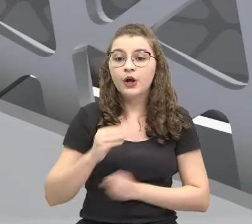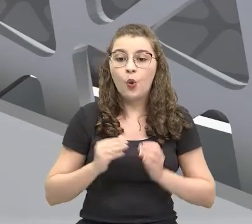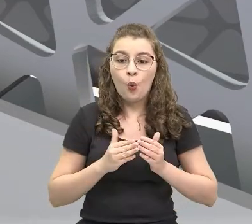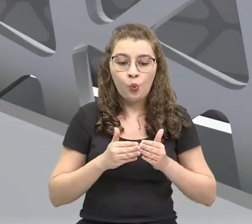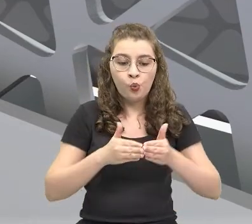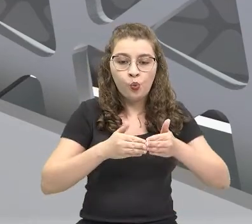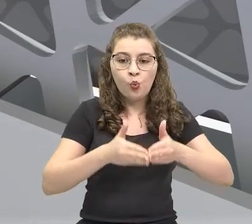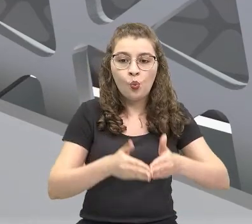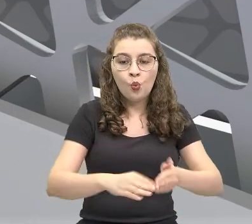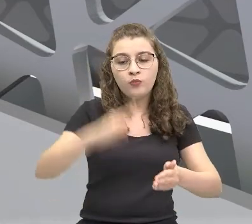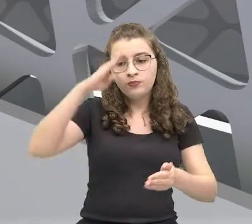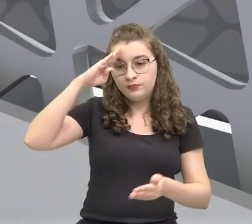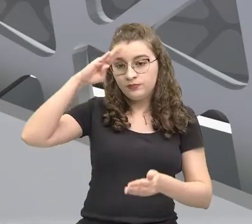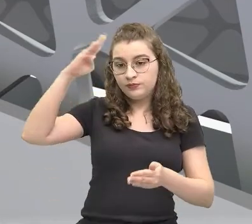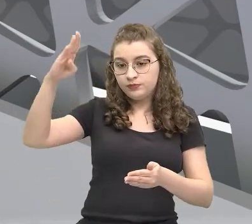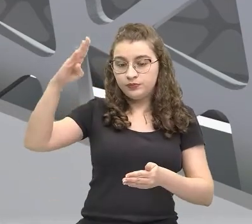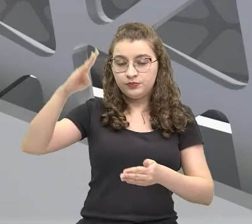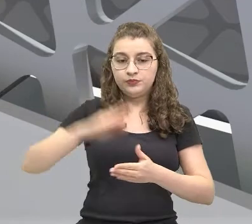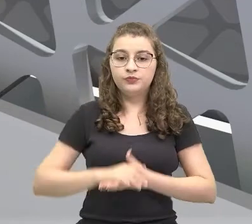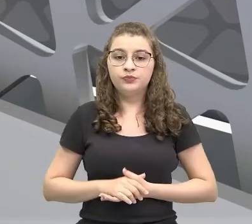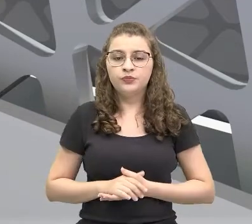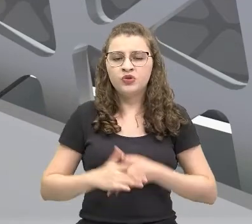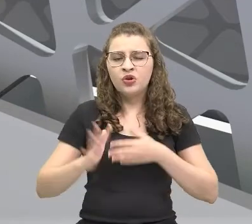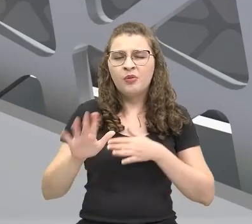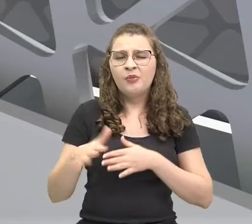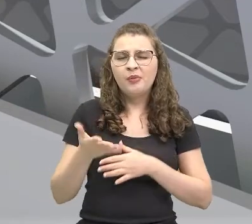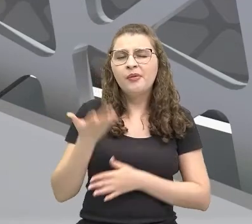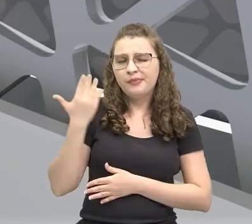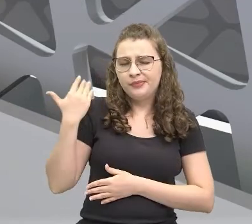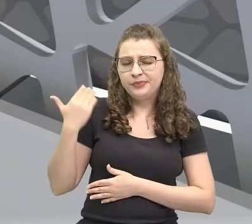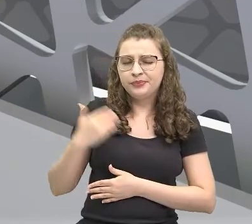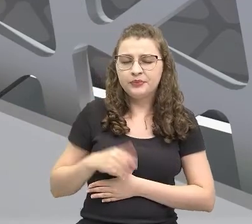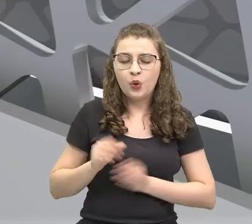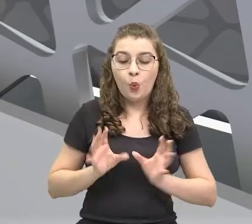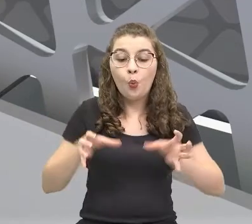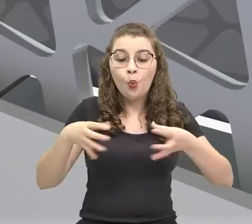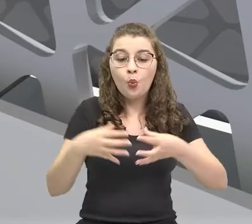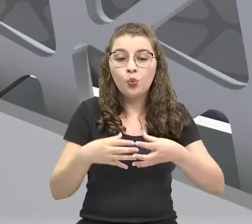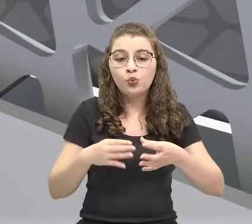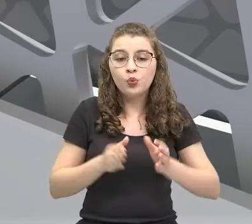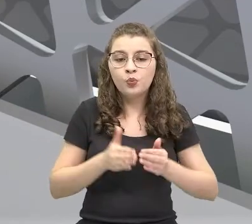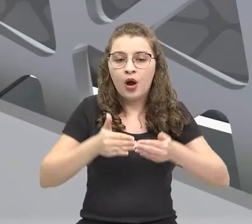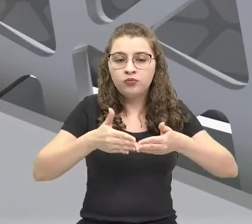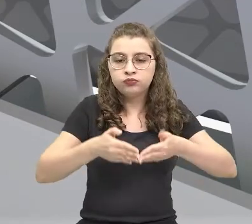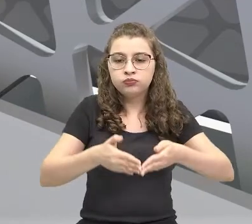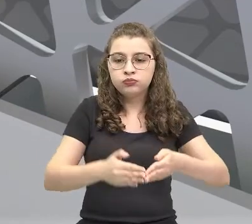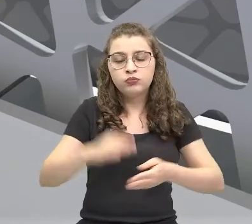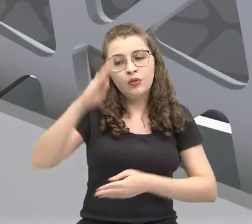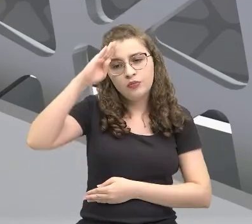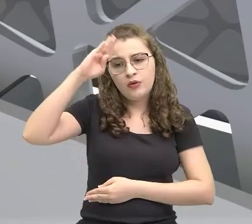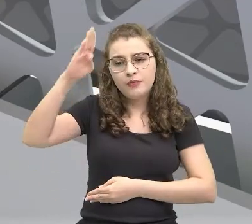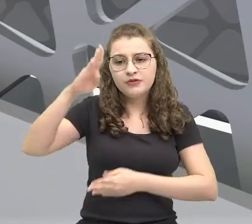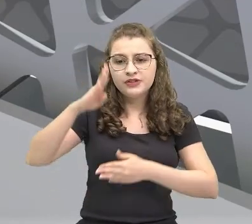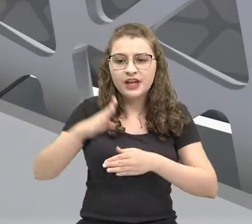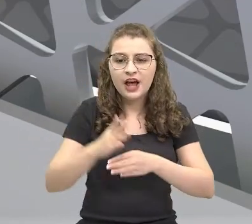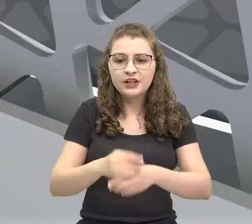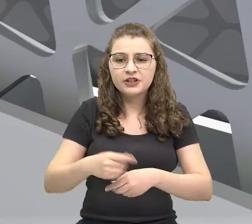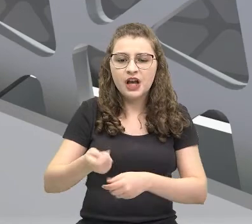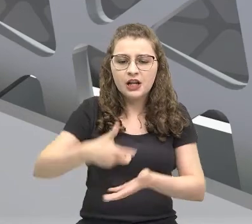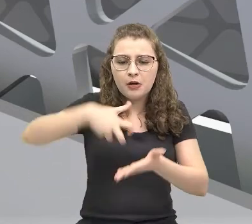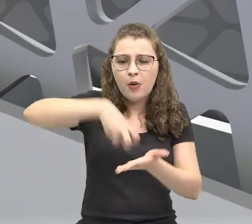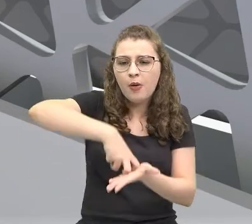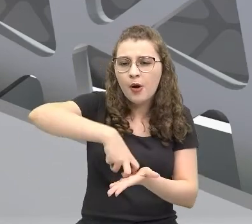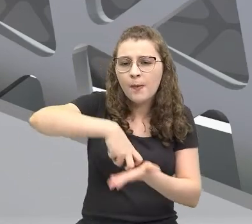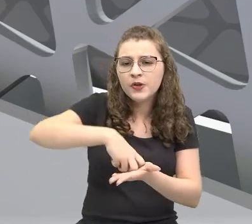marinheiros. Isso porque lá em 1910, os marinheiros eles vão sofrer penas muito parecidas